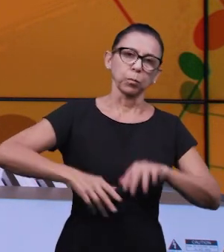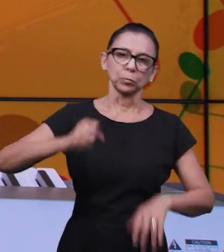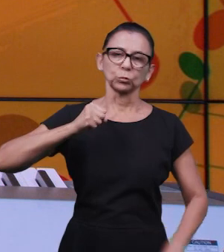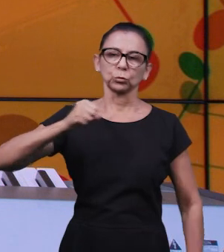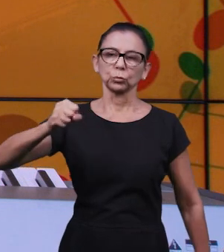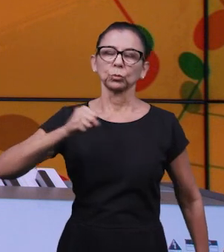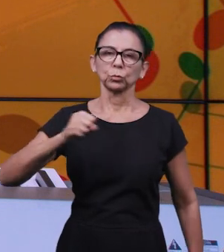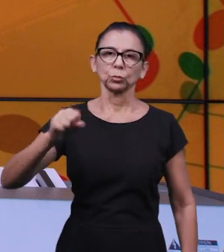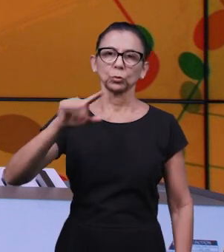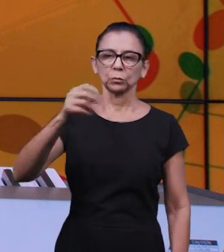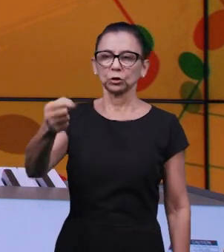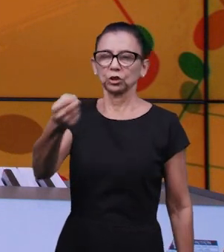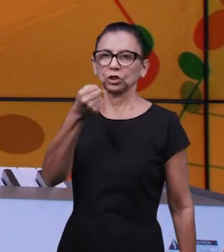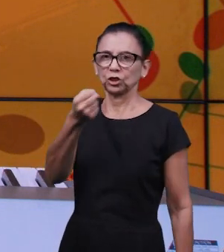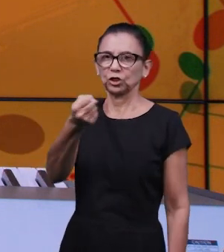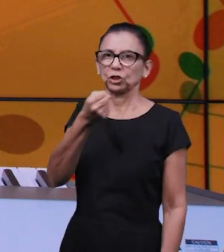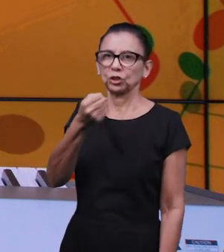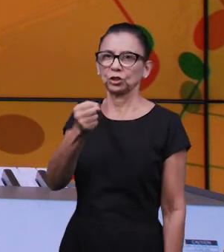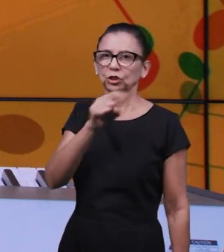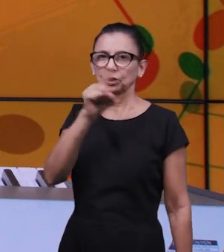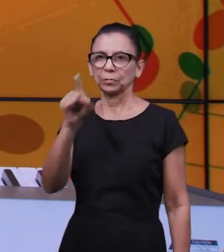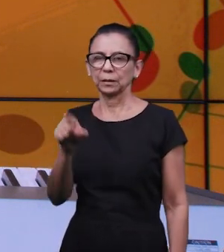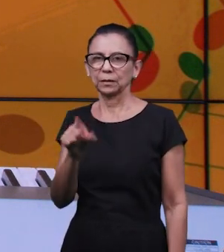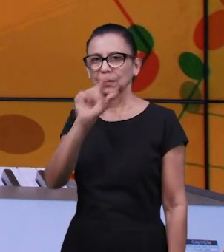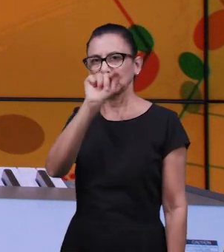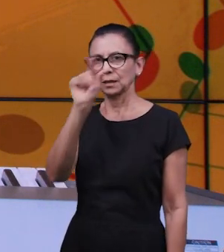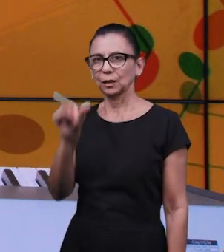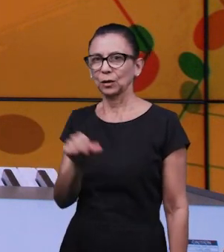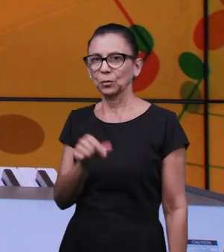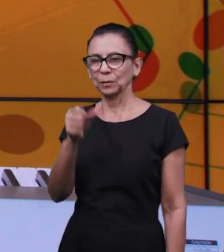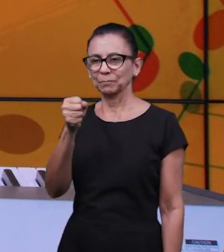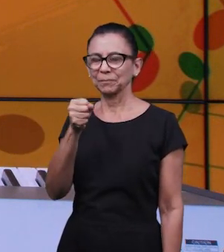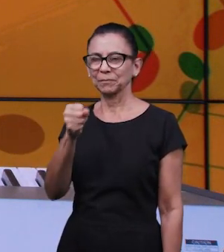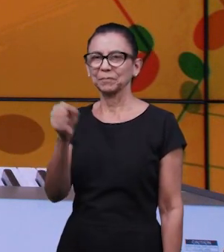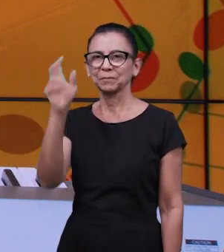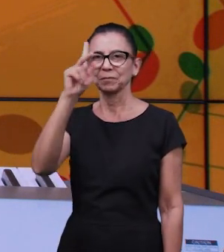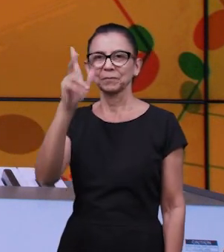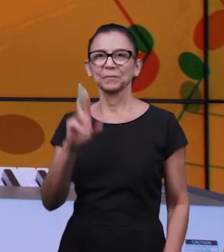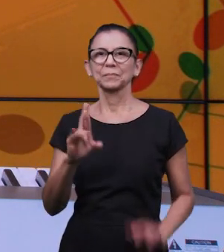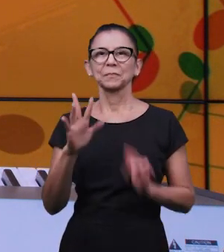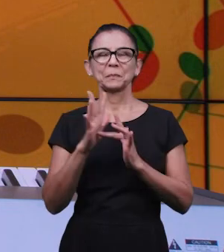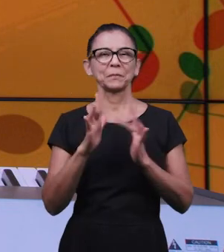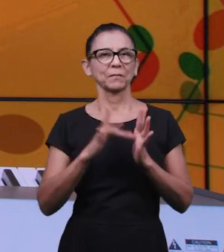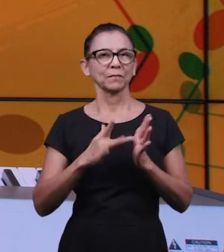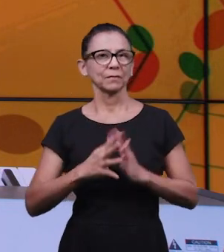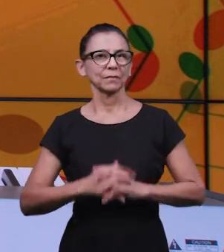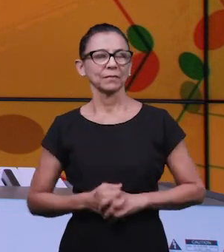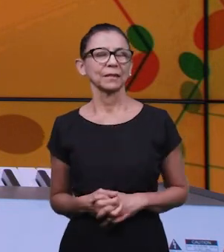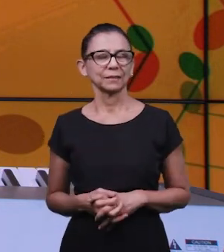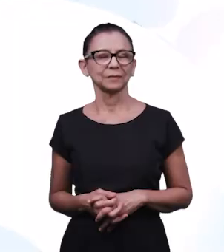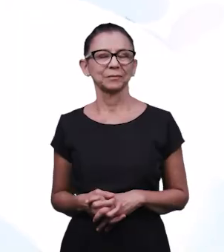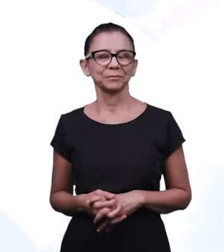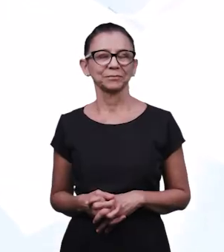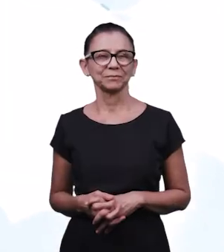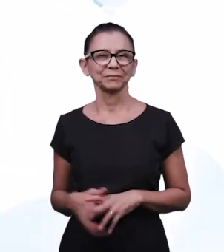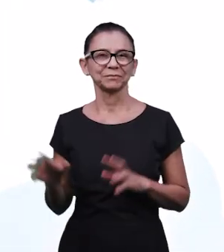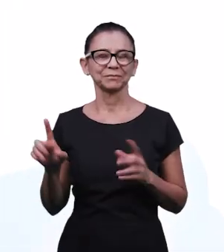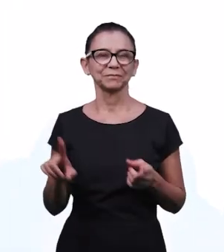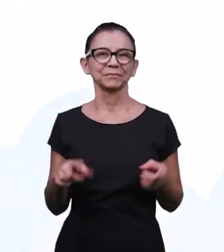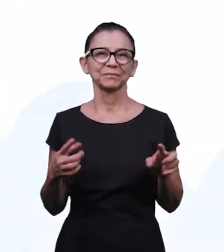Vamos treinar bastante, amém? Na próxima aula, vamos aprender este louvor nos instrumentos de percussão. Então, já